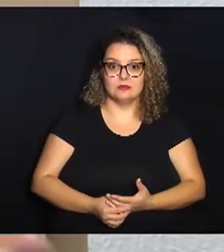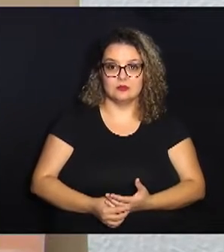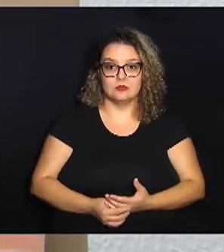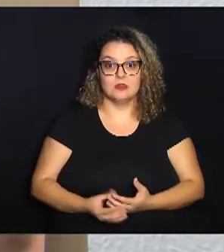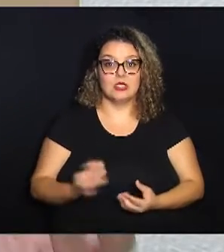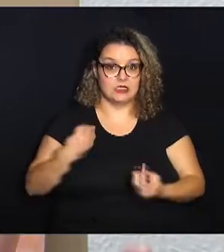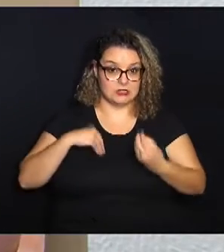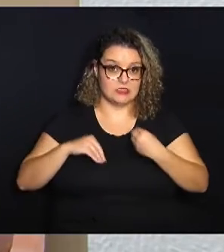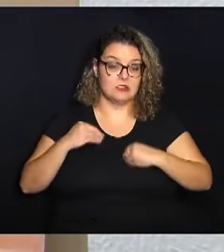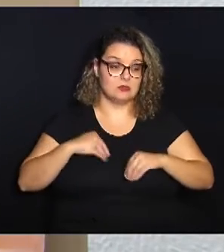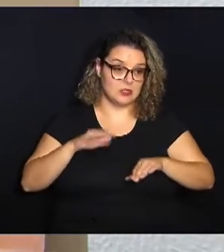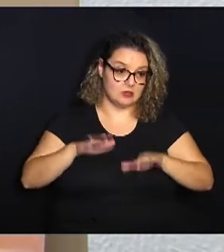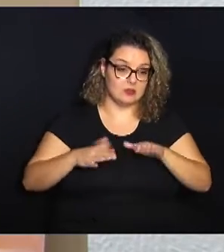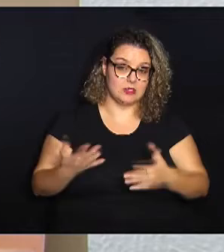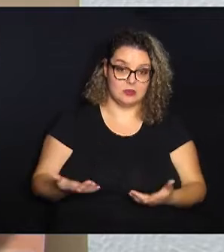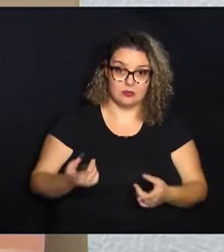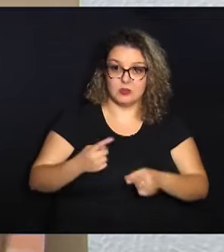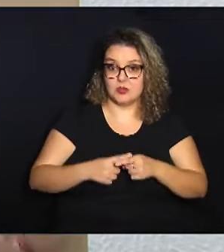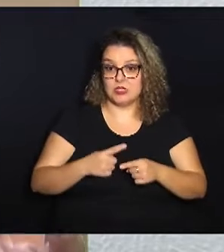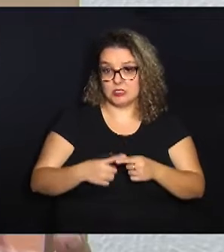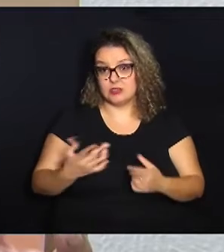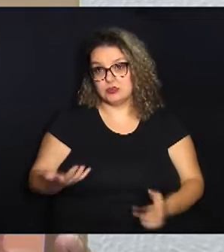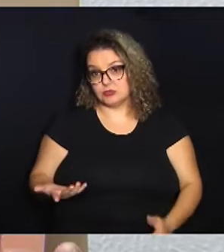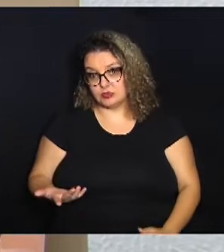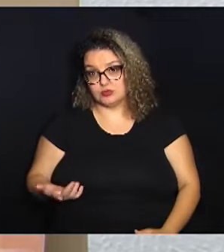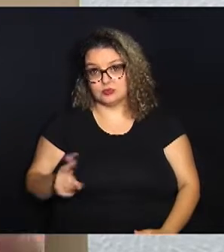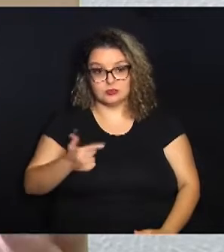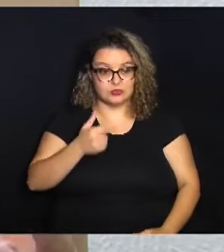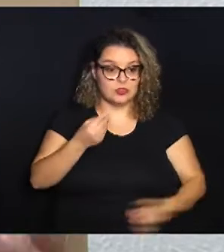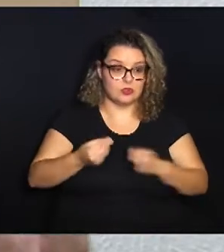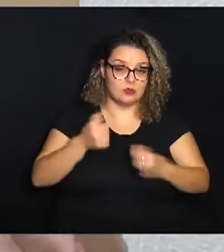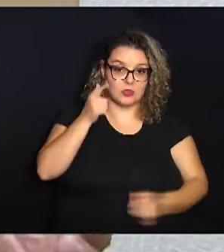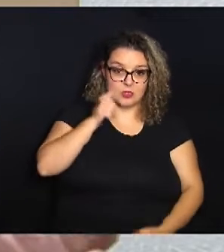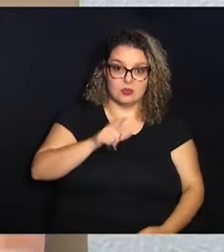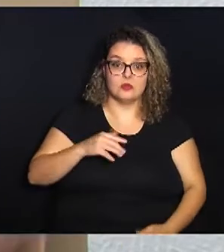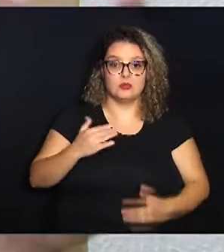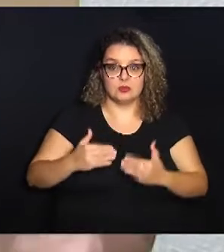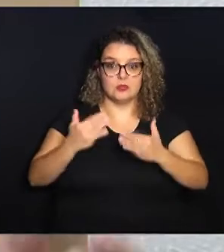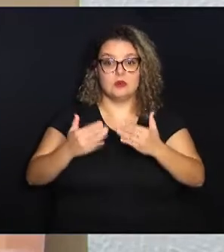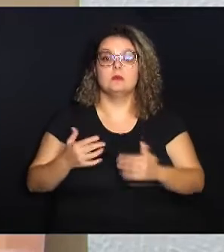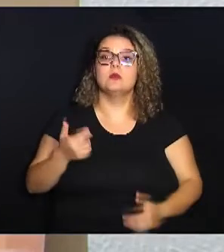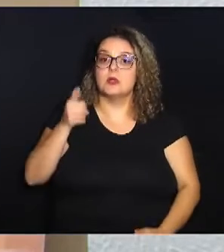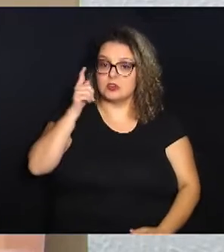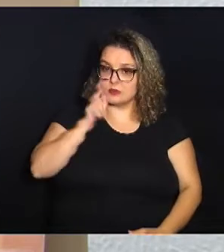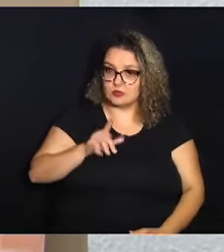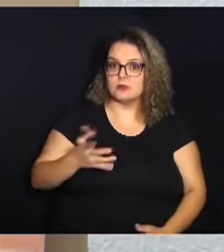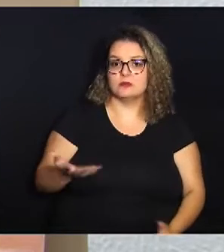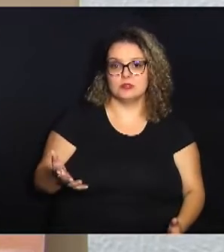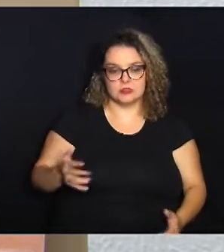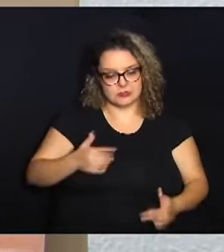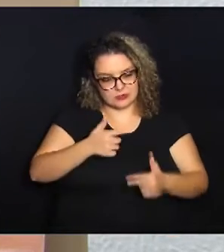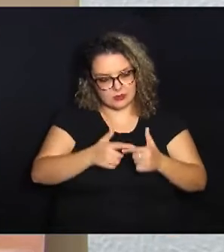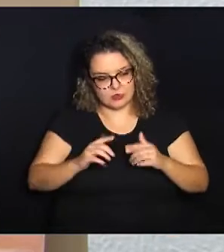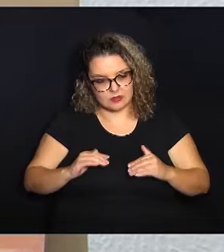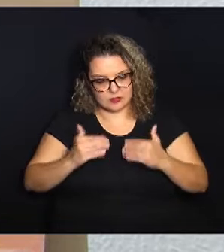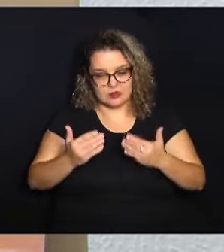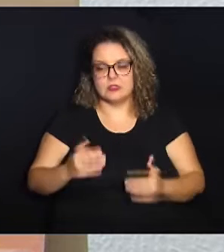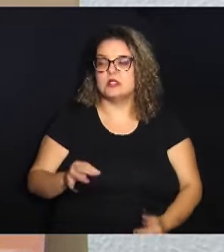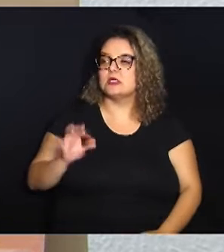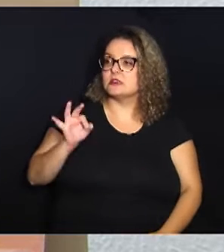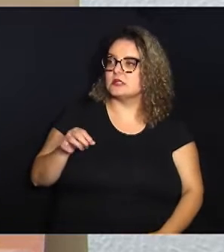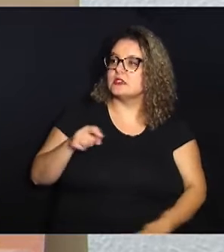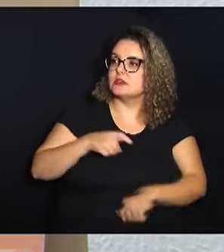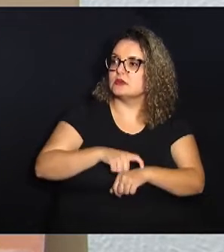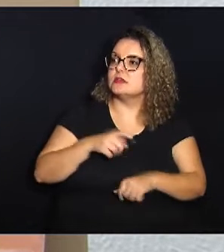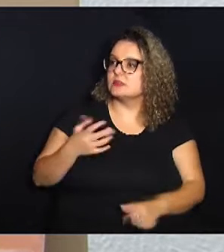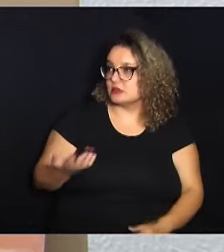depressão, às vezes, realmente, porque realmente não tinha como continuar os desenvolvimentos, mas conseguimos passar essa tempestade. Certo, e nesse